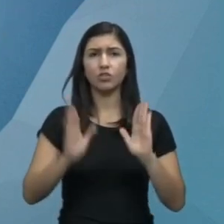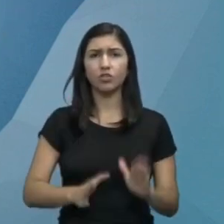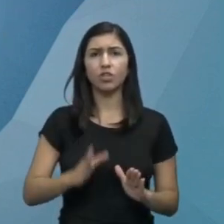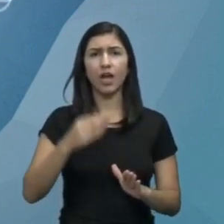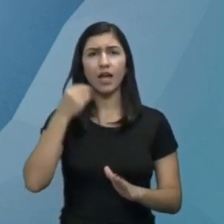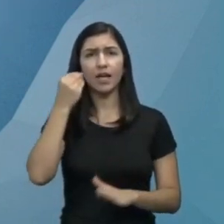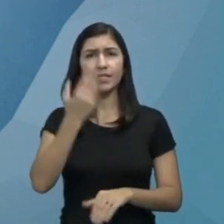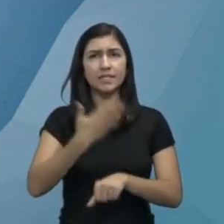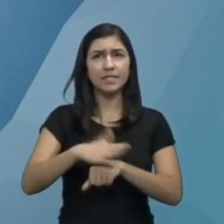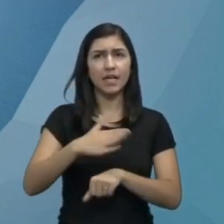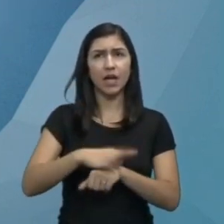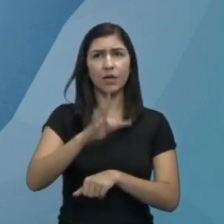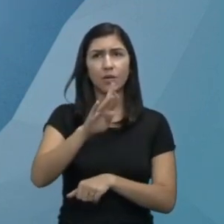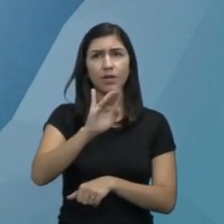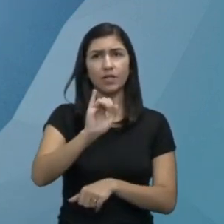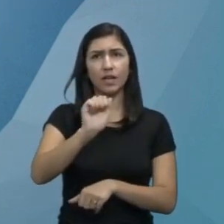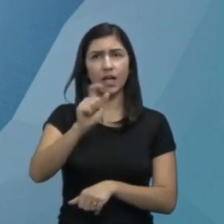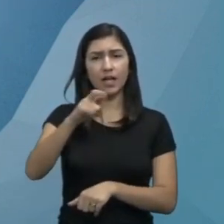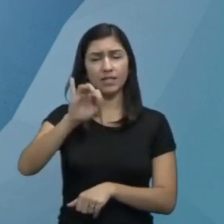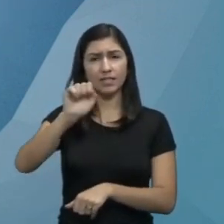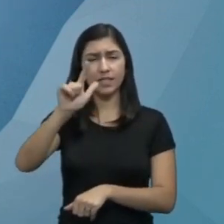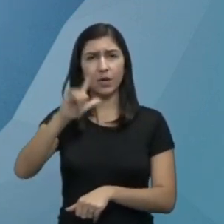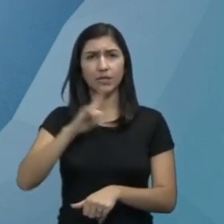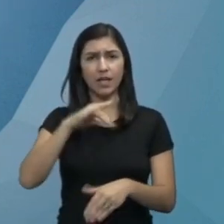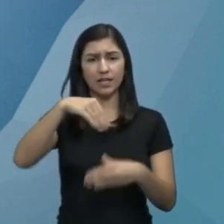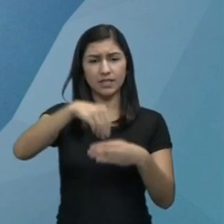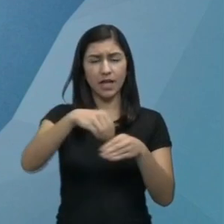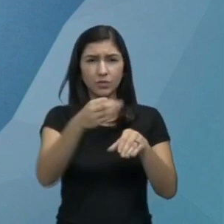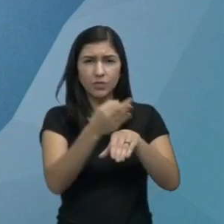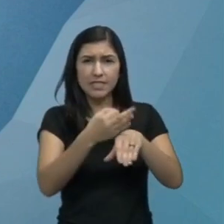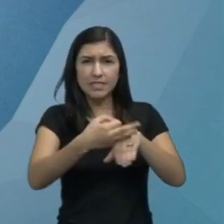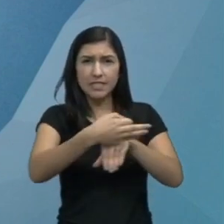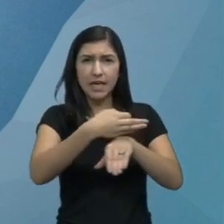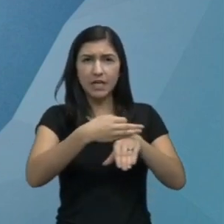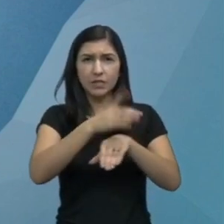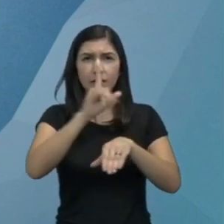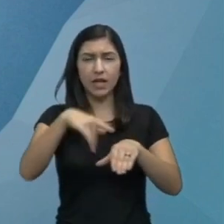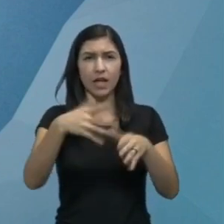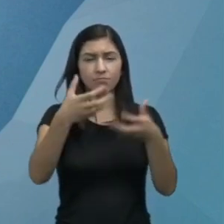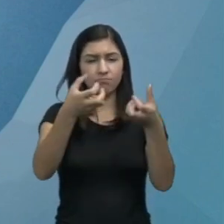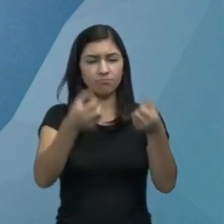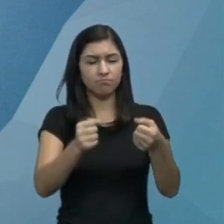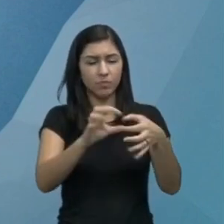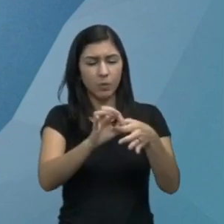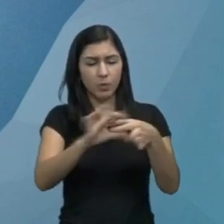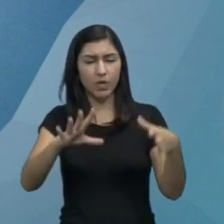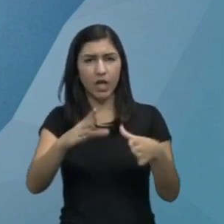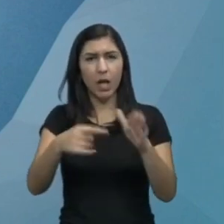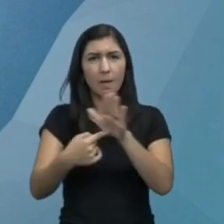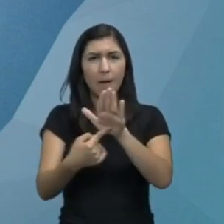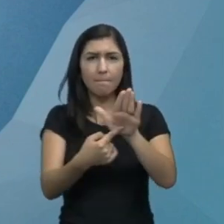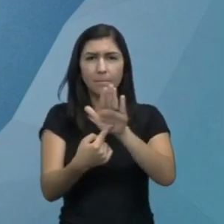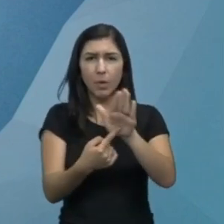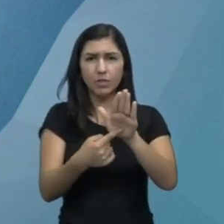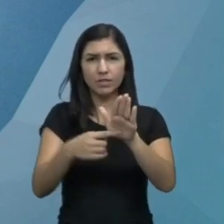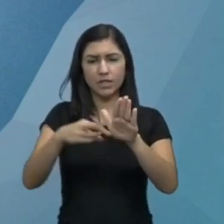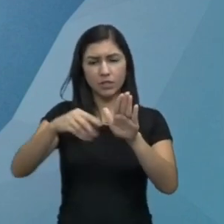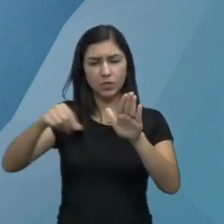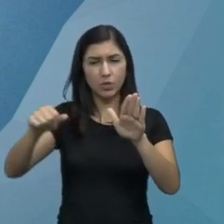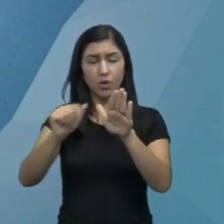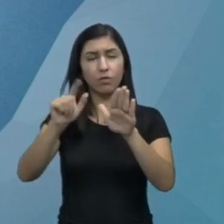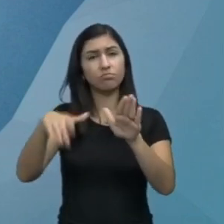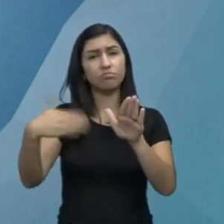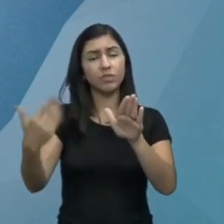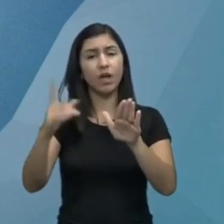ensaio triaxial produz dentro de uma célula o adensamento e a ruptura de uma amostra de solo. Nesse caso,